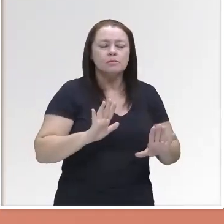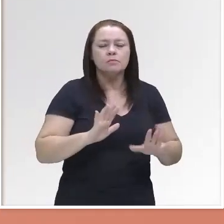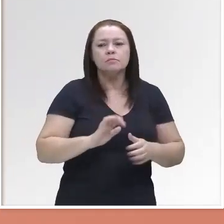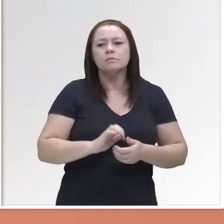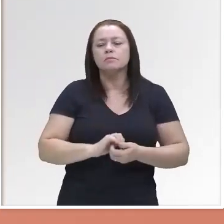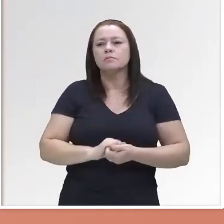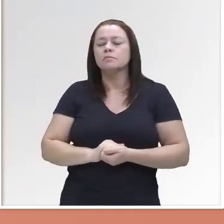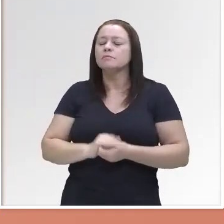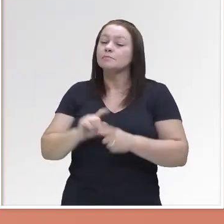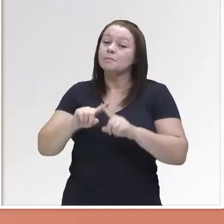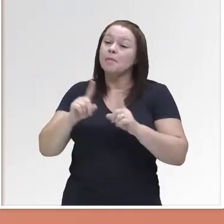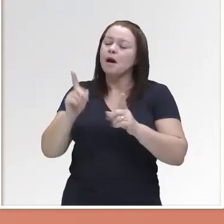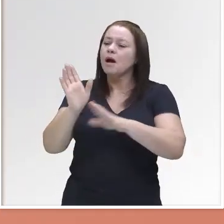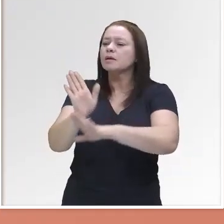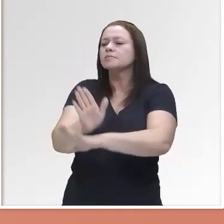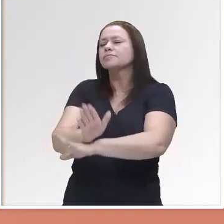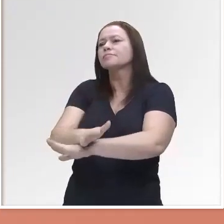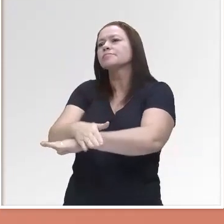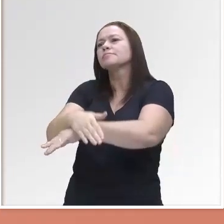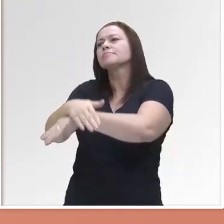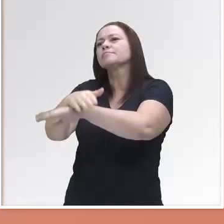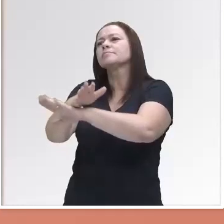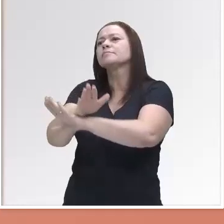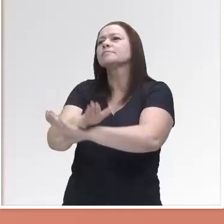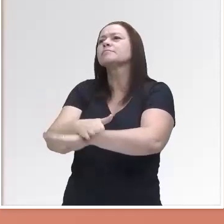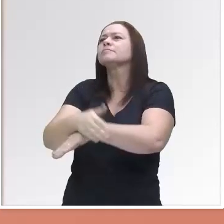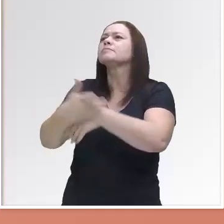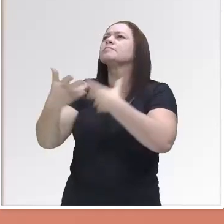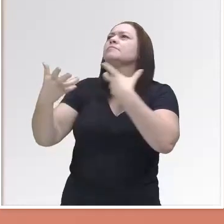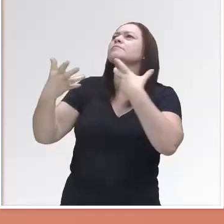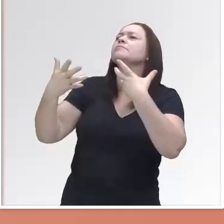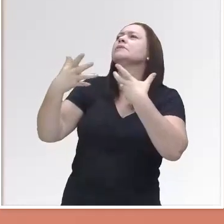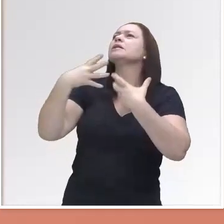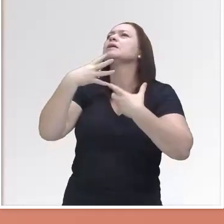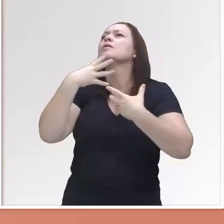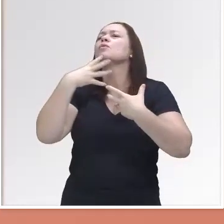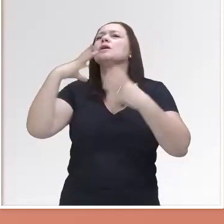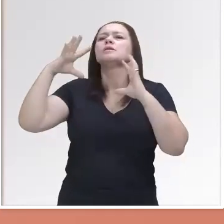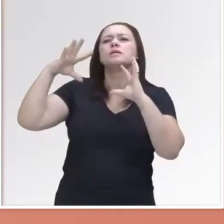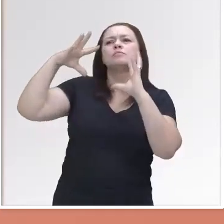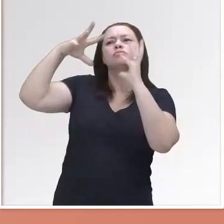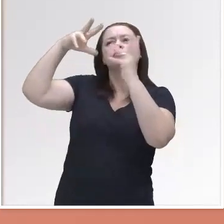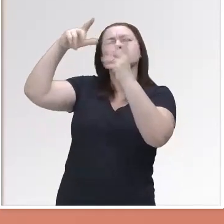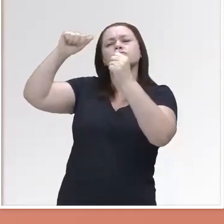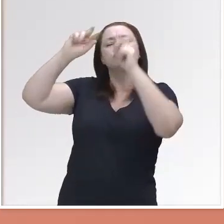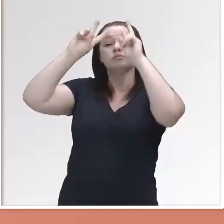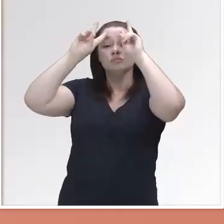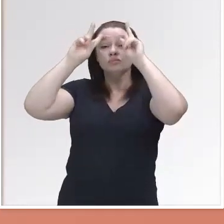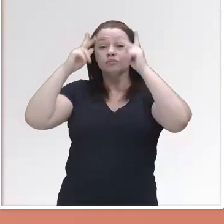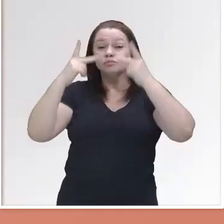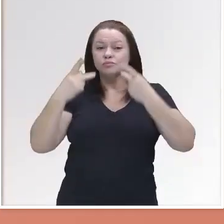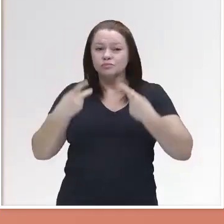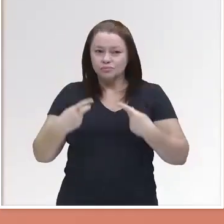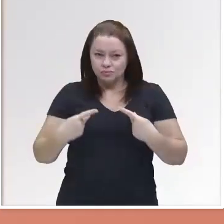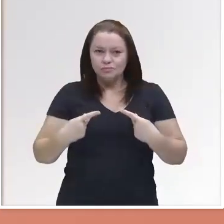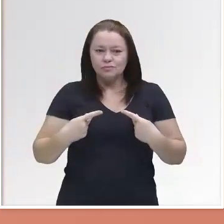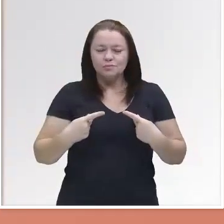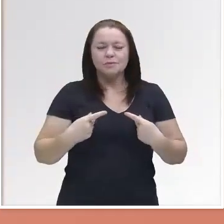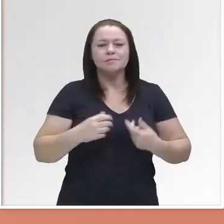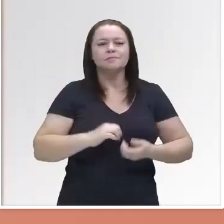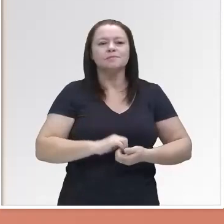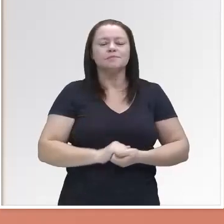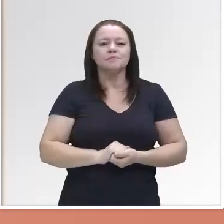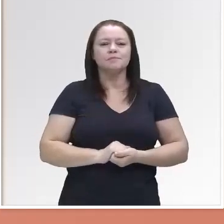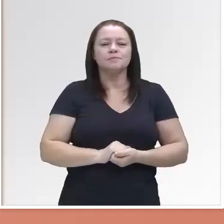a sonhar com o mundo dos humanos. Numa noite de tempestade, viajava o jovem príncipe Eric